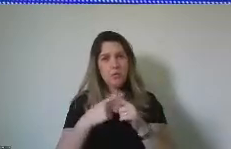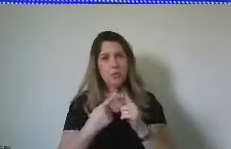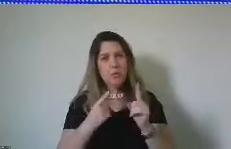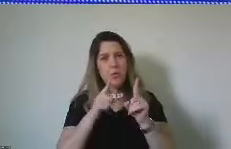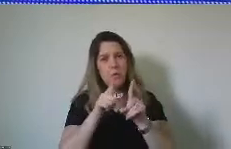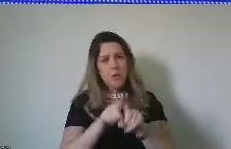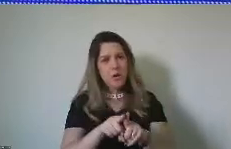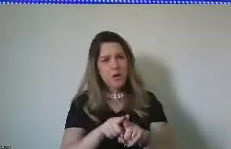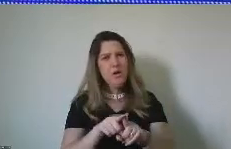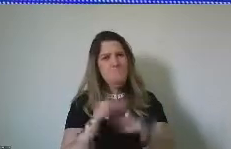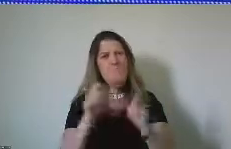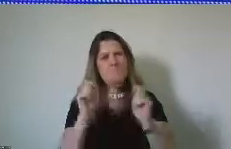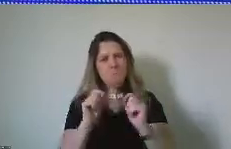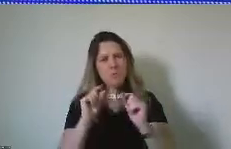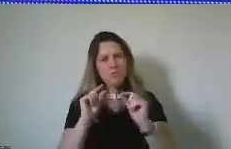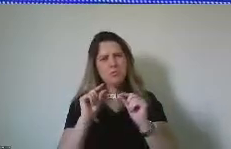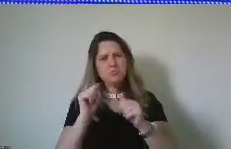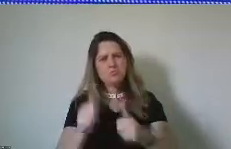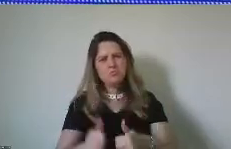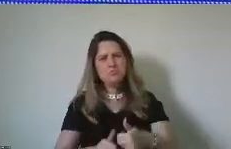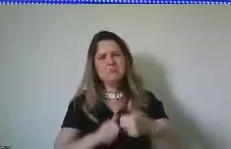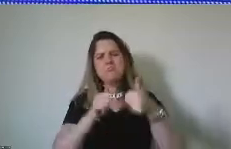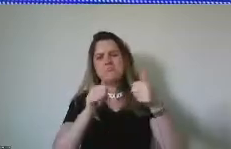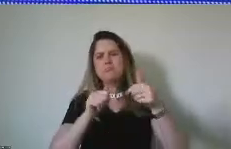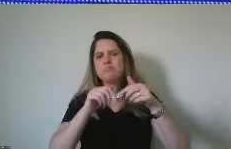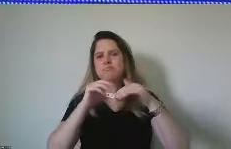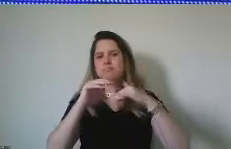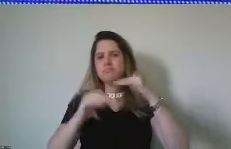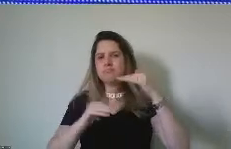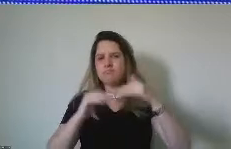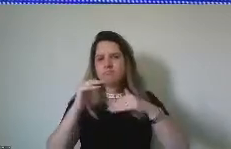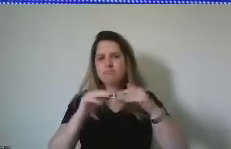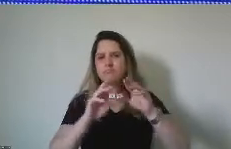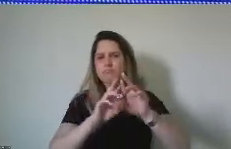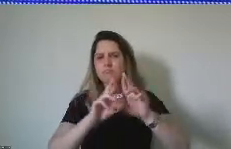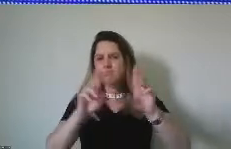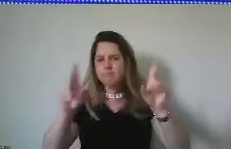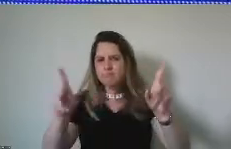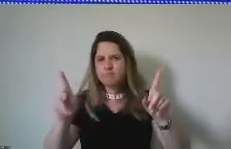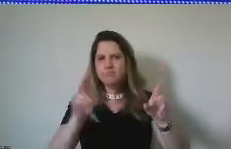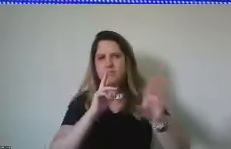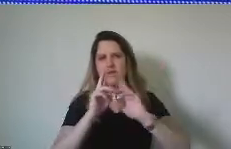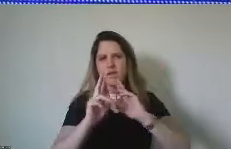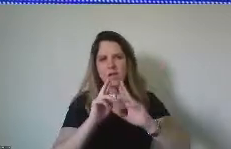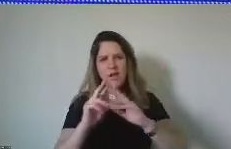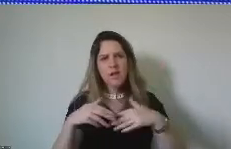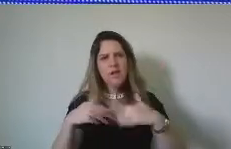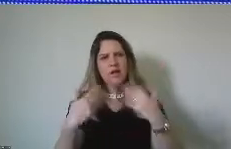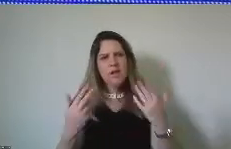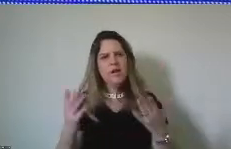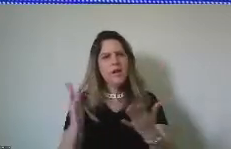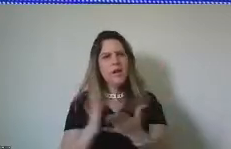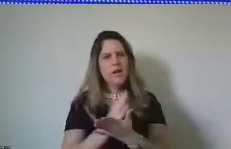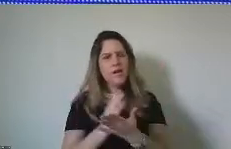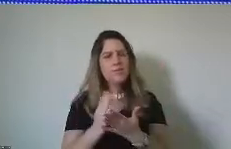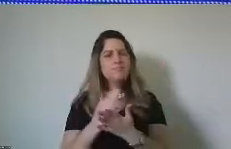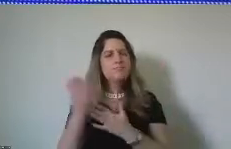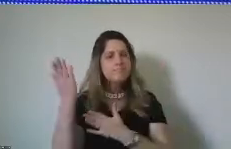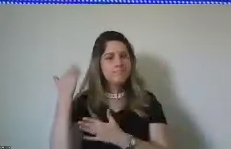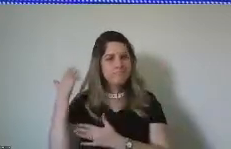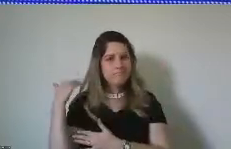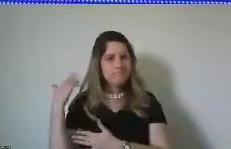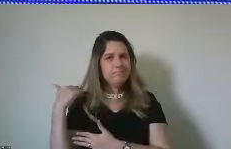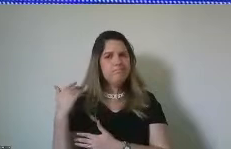até estar um pouquinho superior alavancagem de três vezes de vida líquida a companhia entende que Como já aconteceu no passado é possível